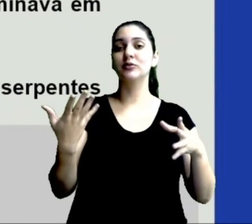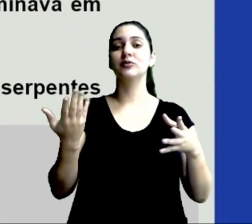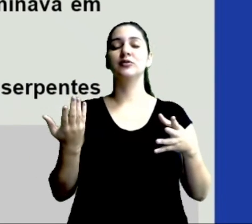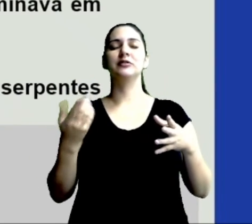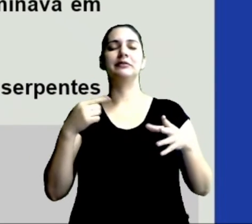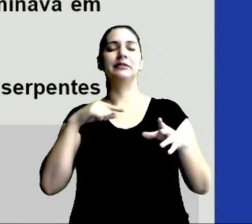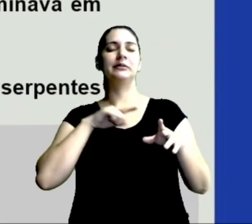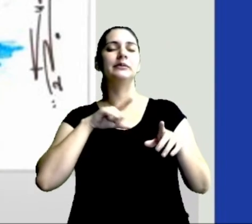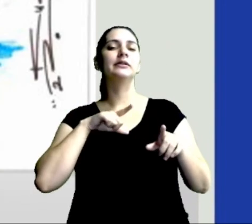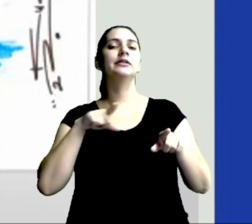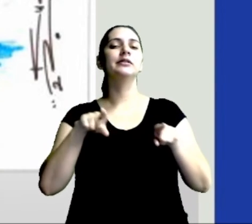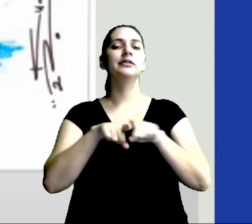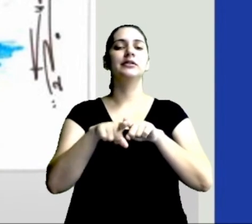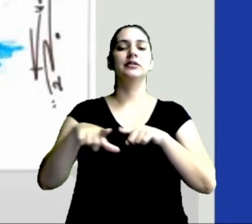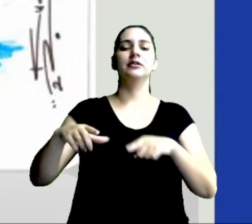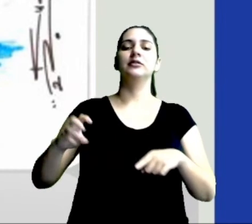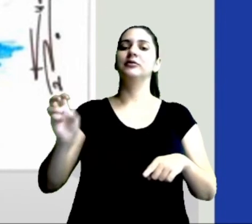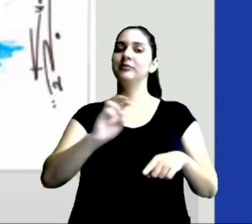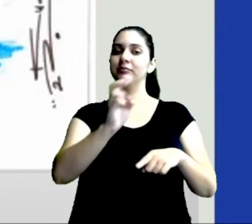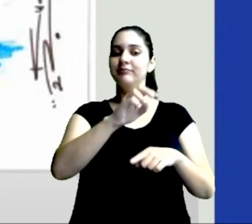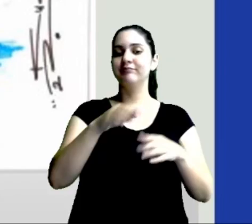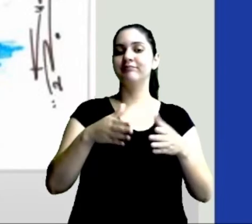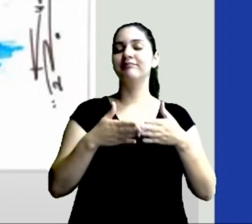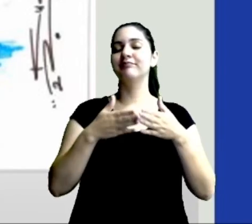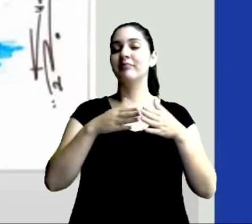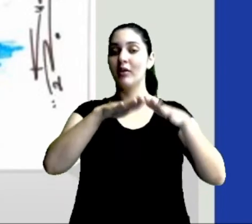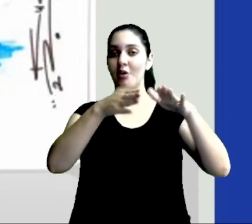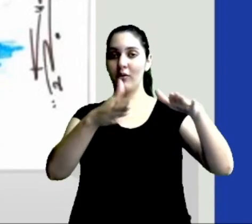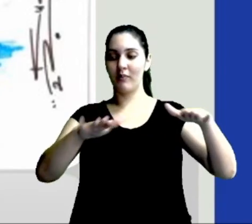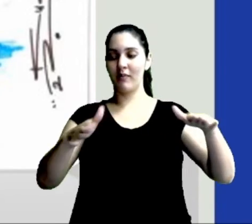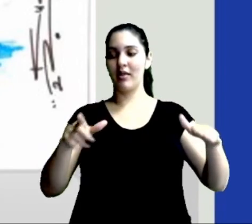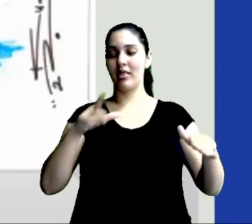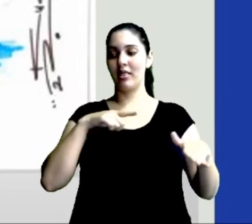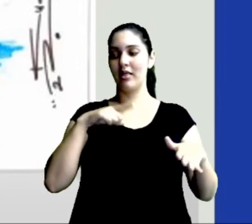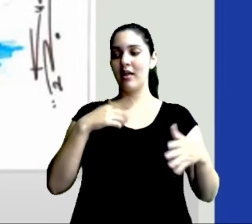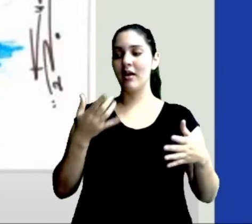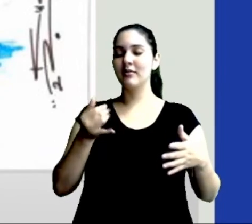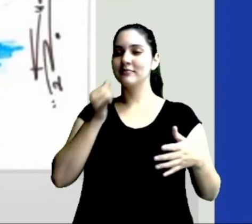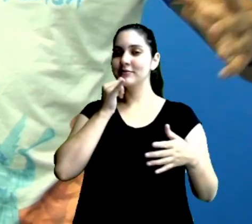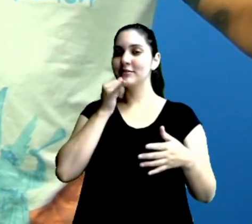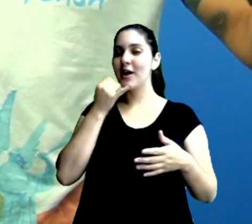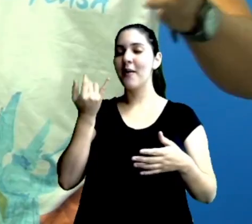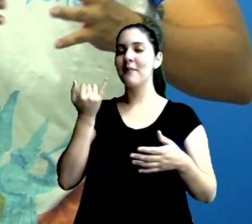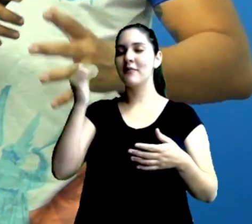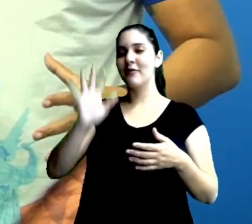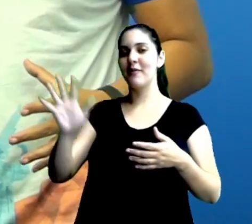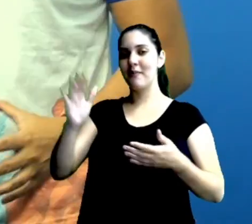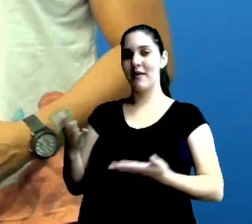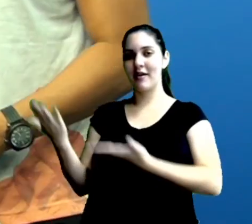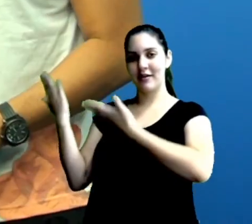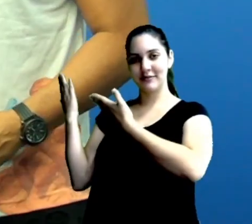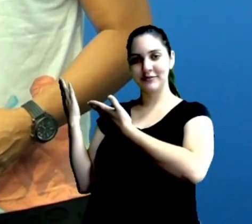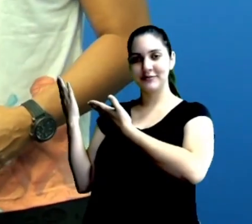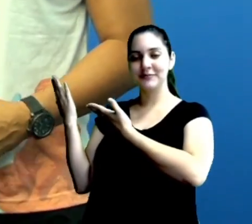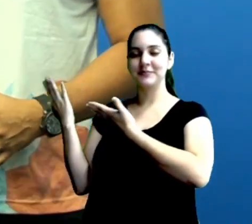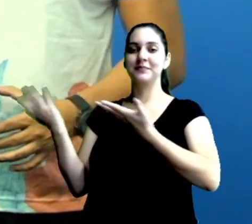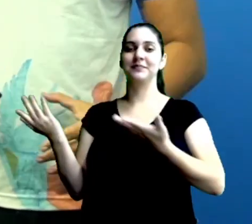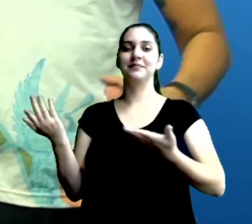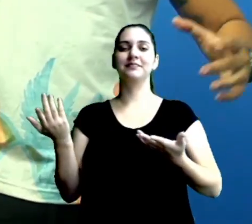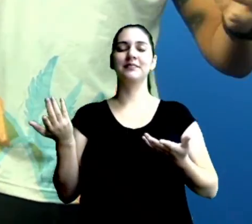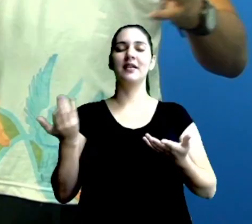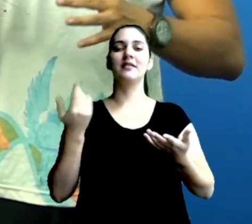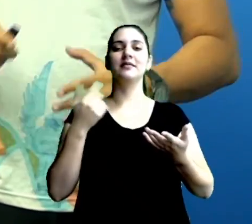por monstros e serpentes marinhas. Tem até uma charzinha aí, né? Olha o aviãozinho, né? Uma serpente comendo